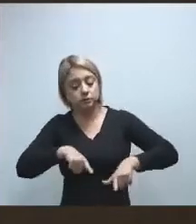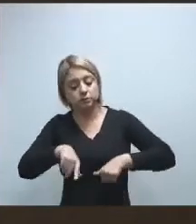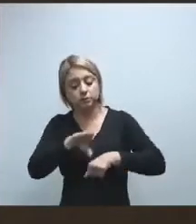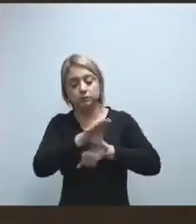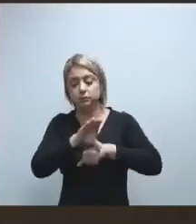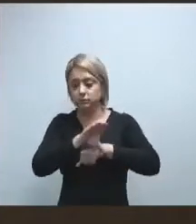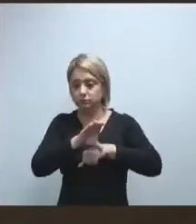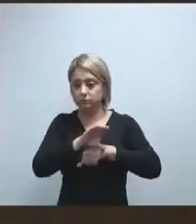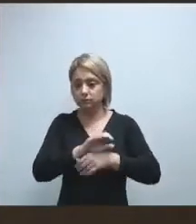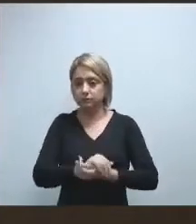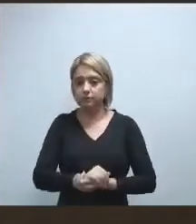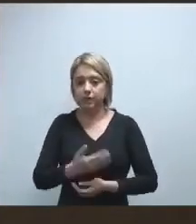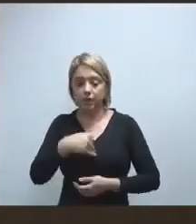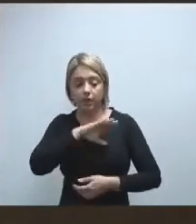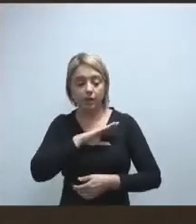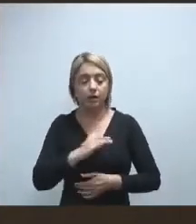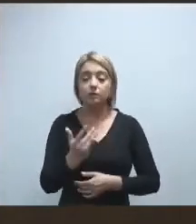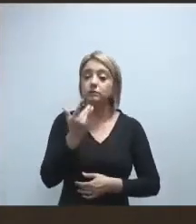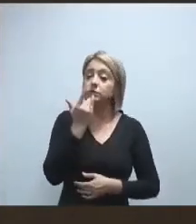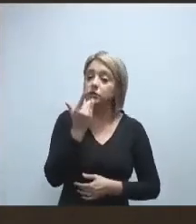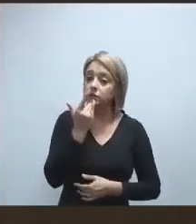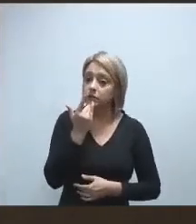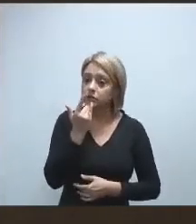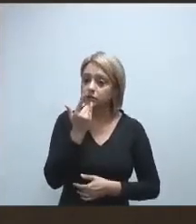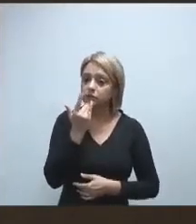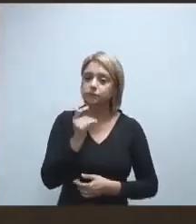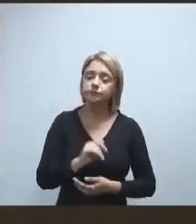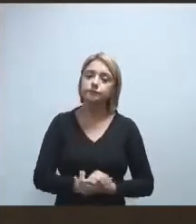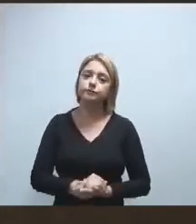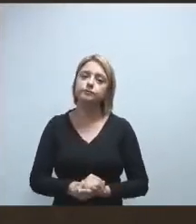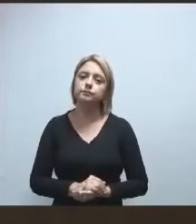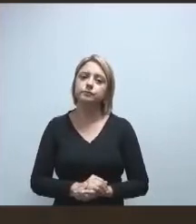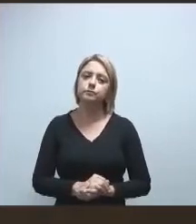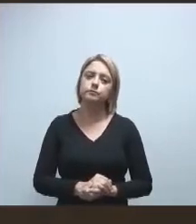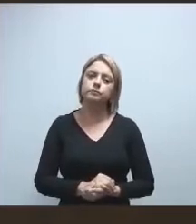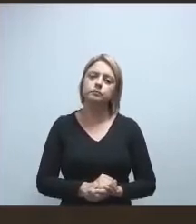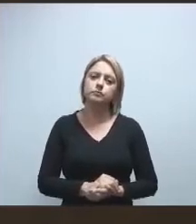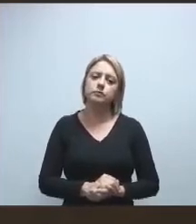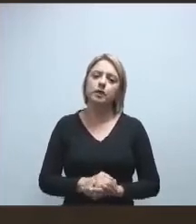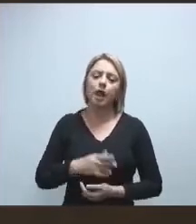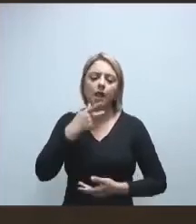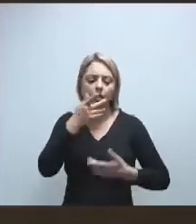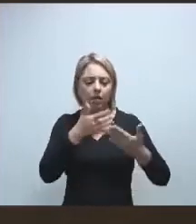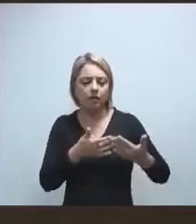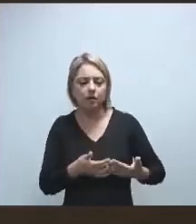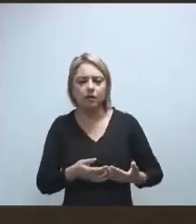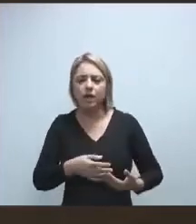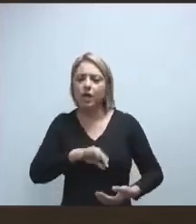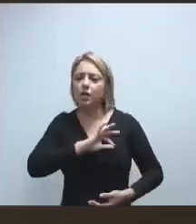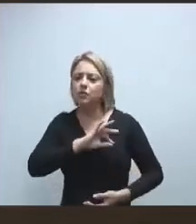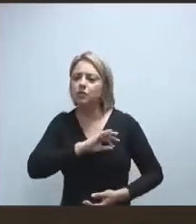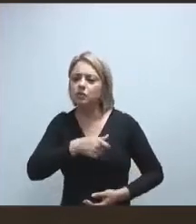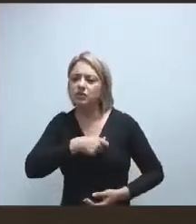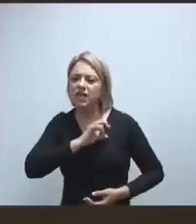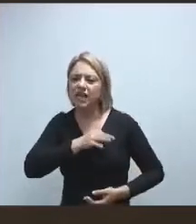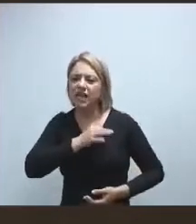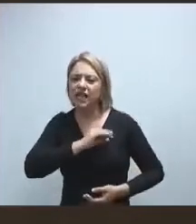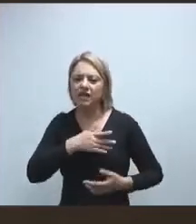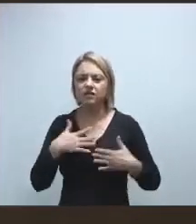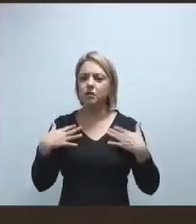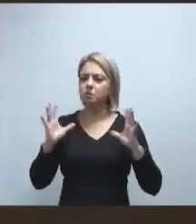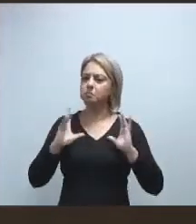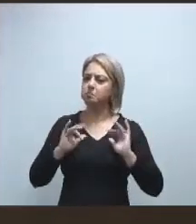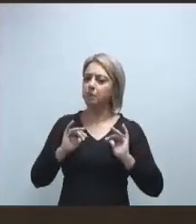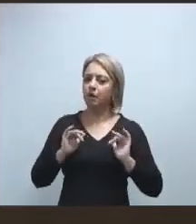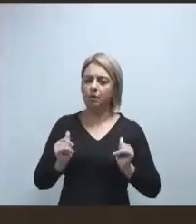da constituinte e nós estávamos jantando aí falamos mais os delegados estão muito à vontade né